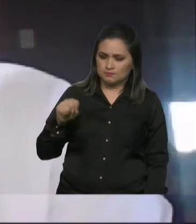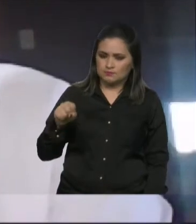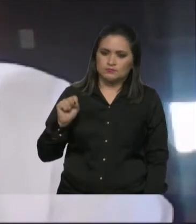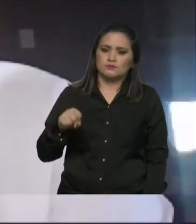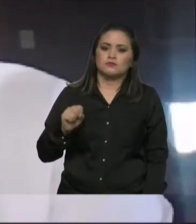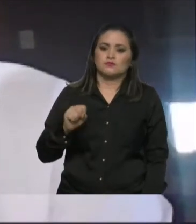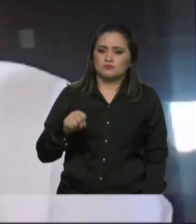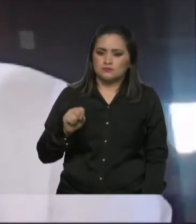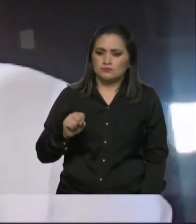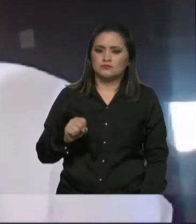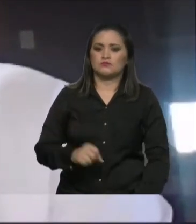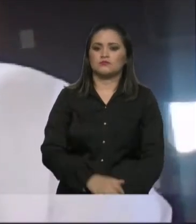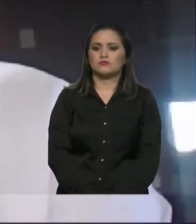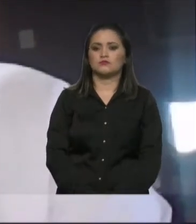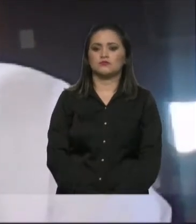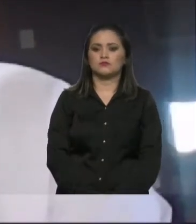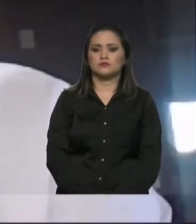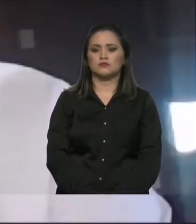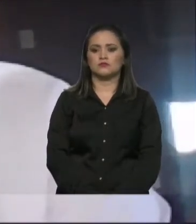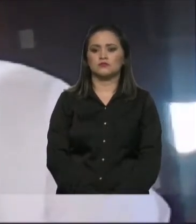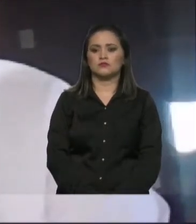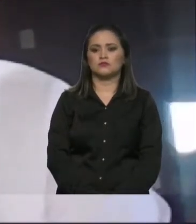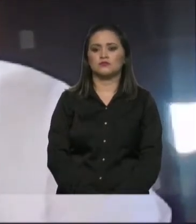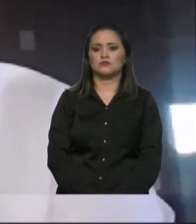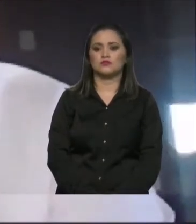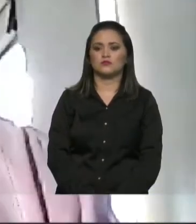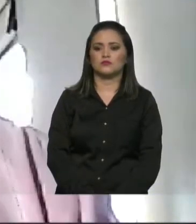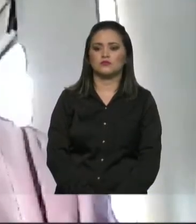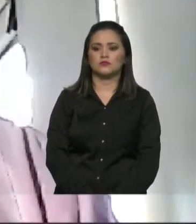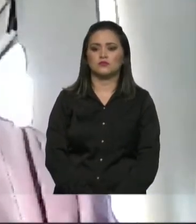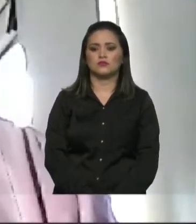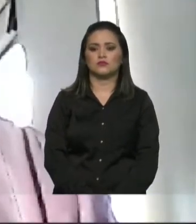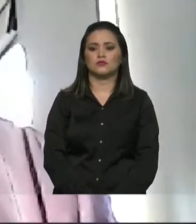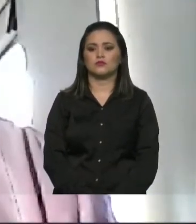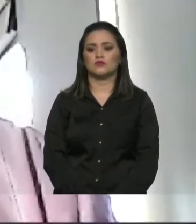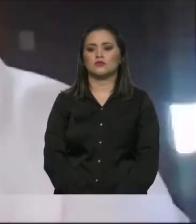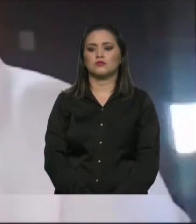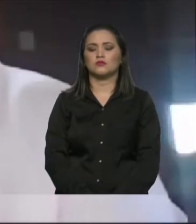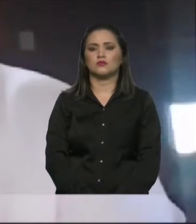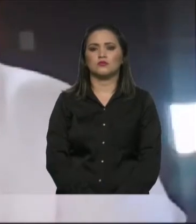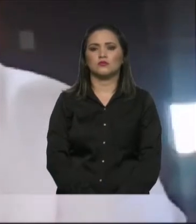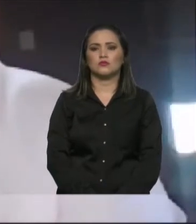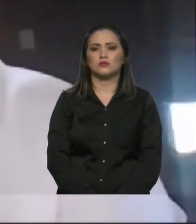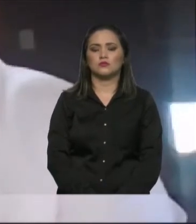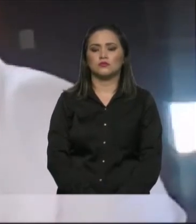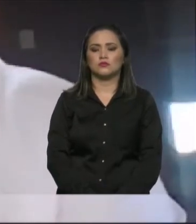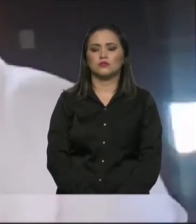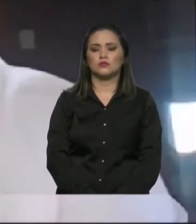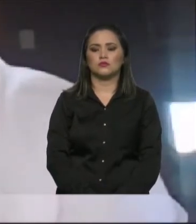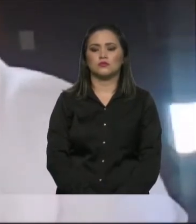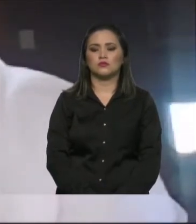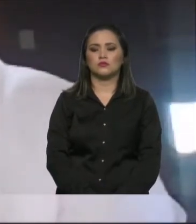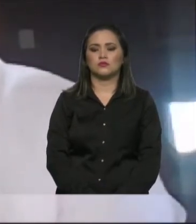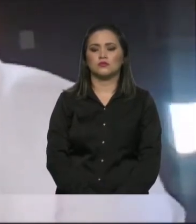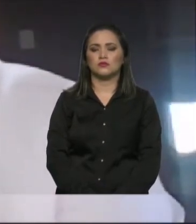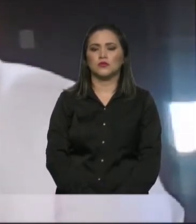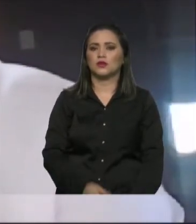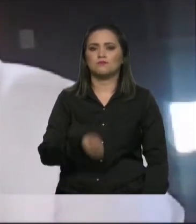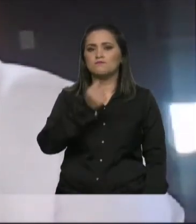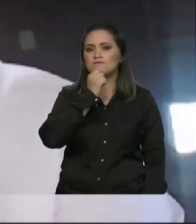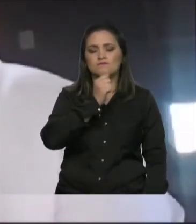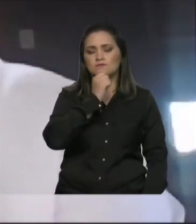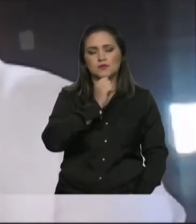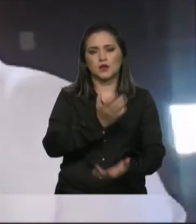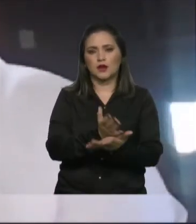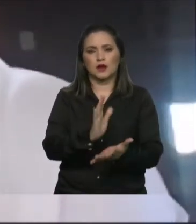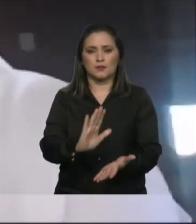Foi apreciado e mantido, né? Foi apreciado, o assunto, no aspecto do processo legislativo, ele foi concluído.